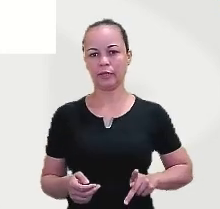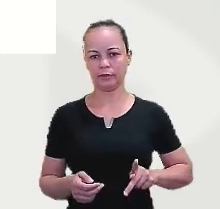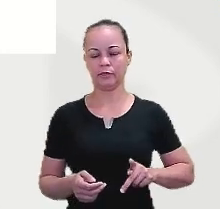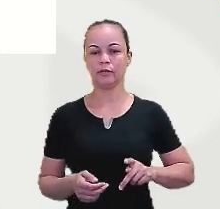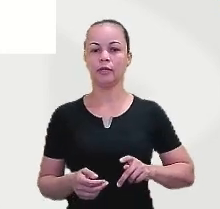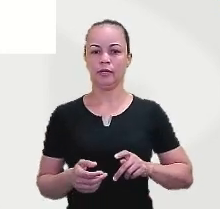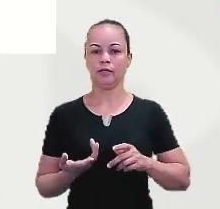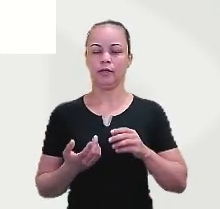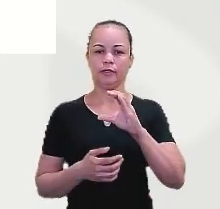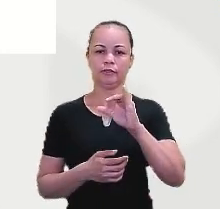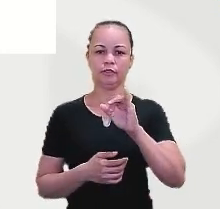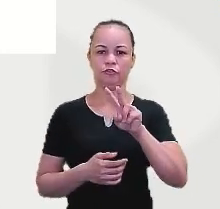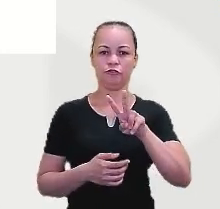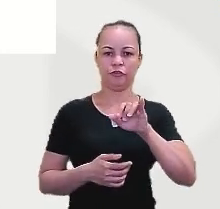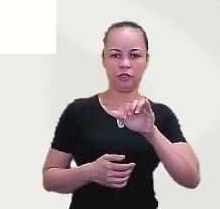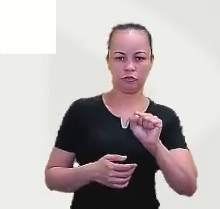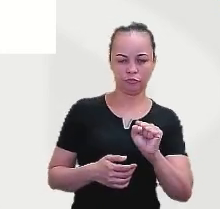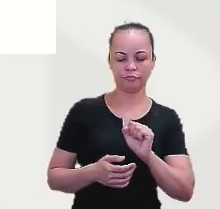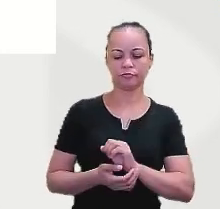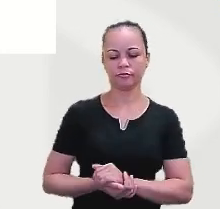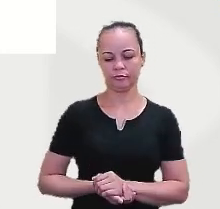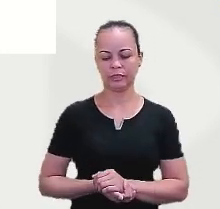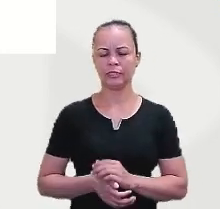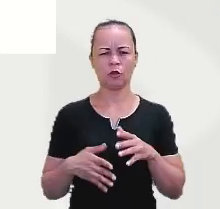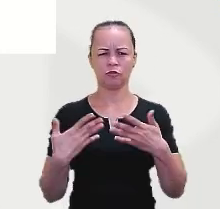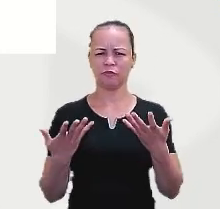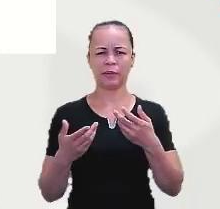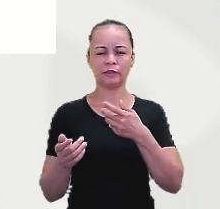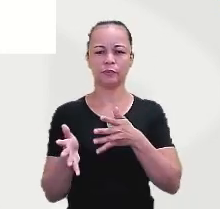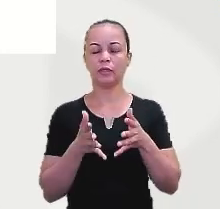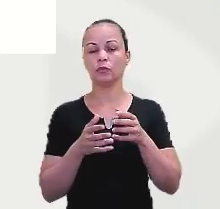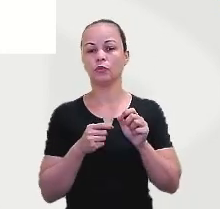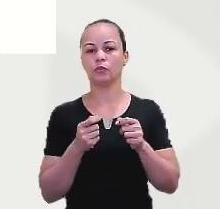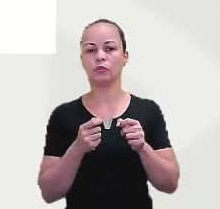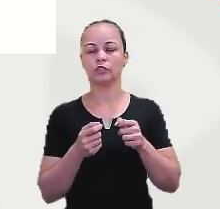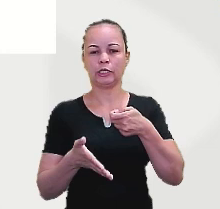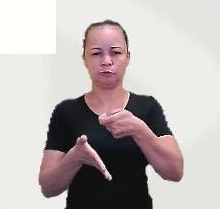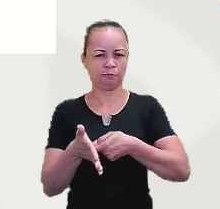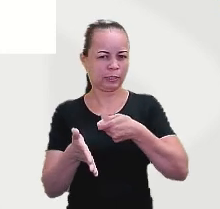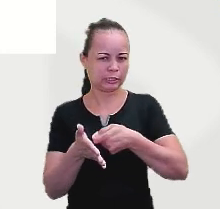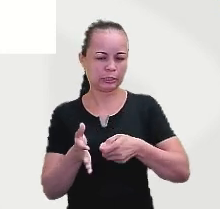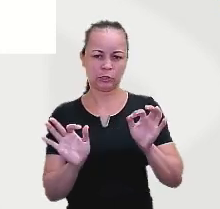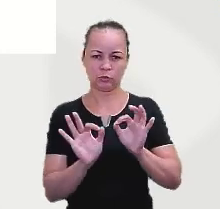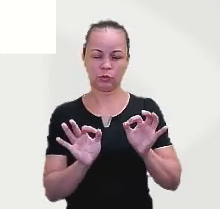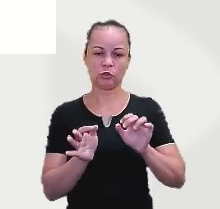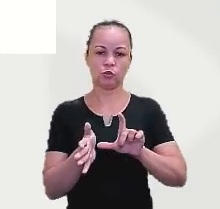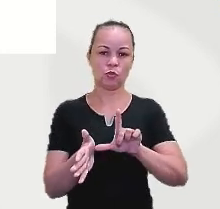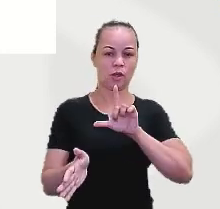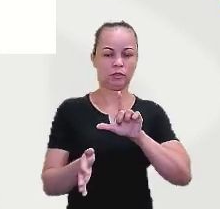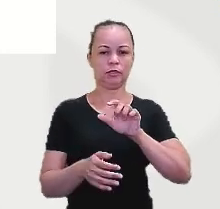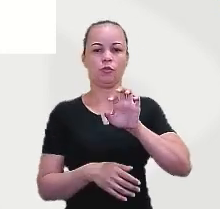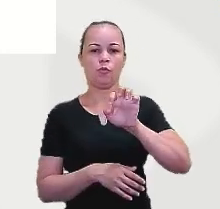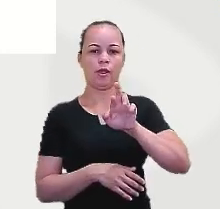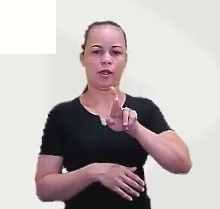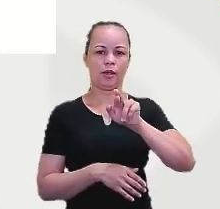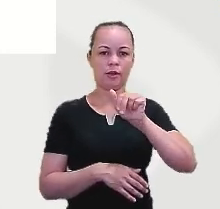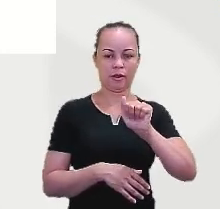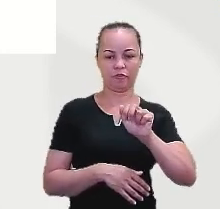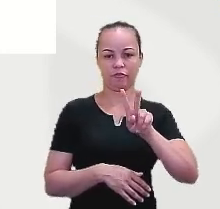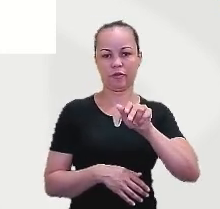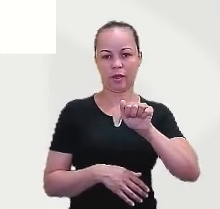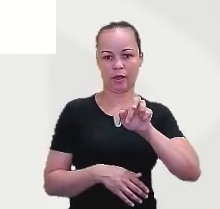né, por esse Estado Novo, que foi uma ditadura durante a Era Vargas. Aí passamos de 64 até